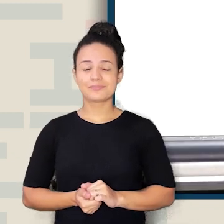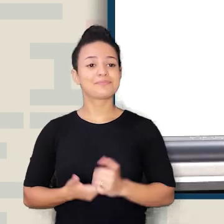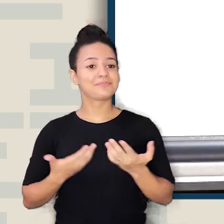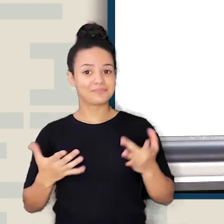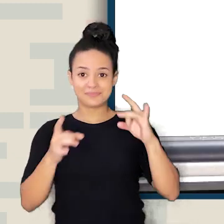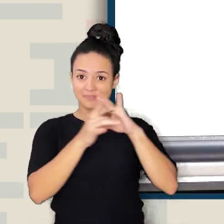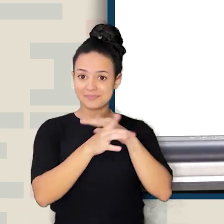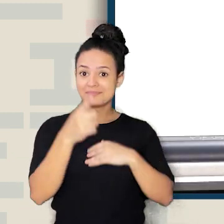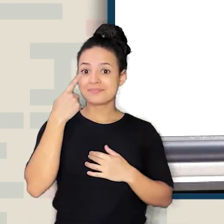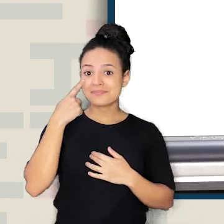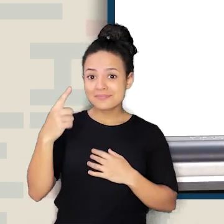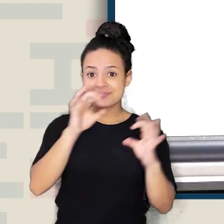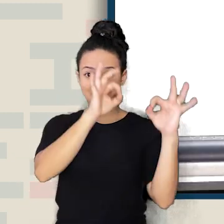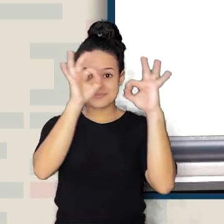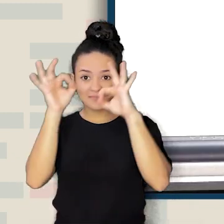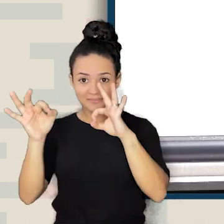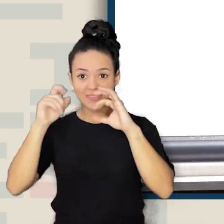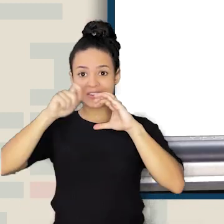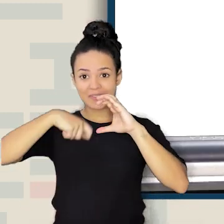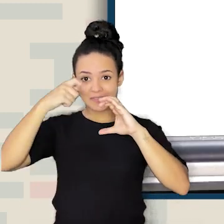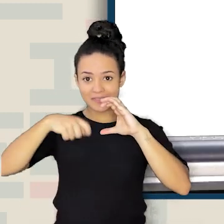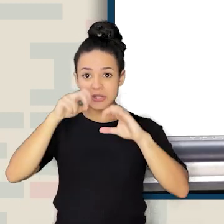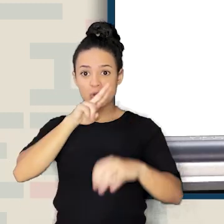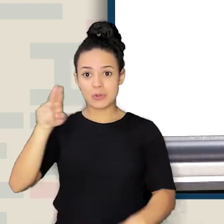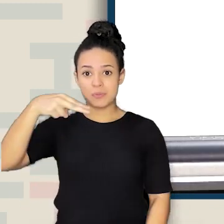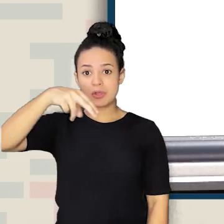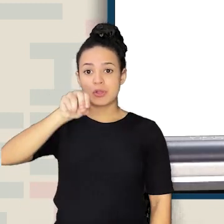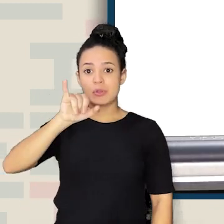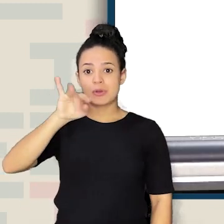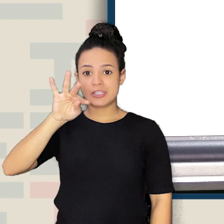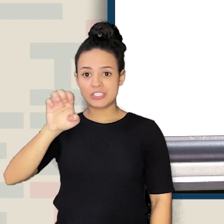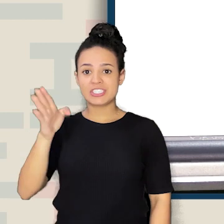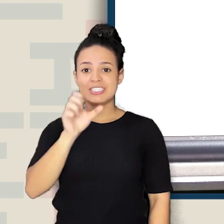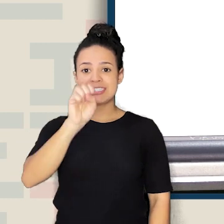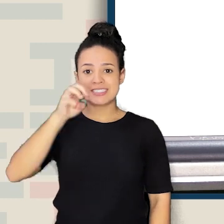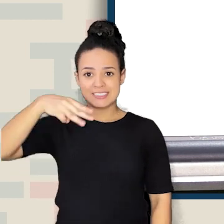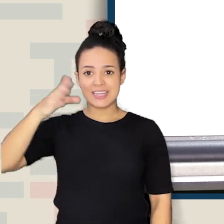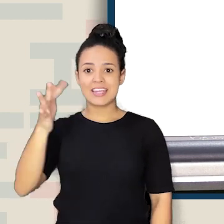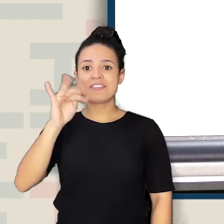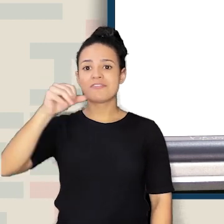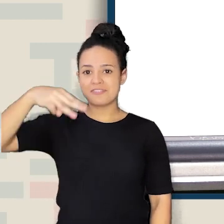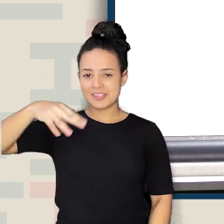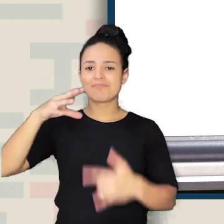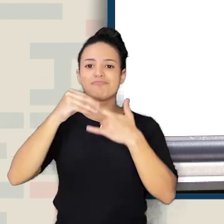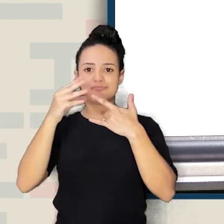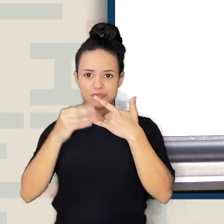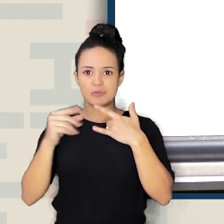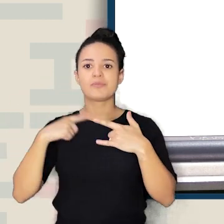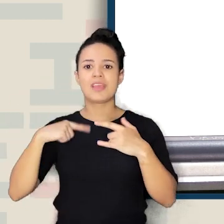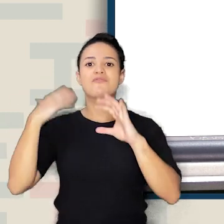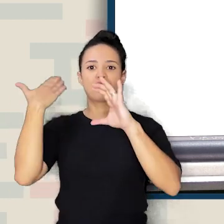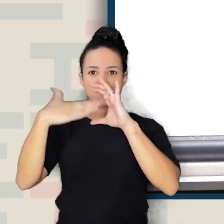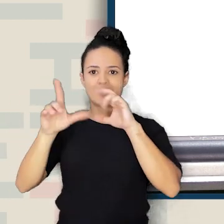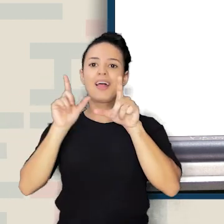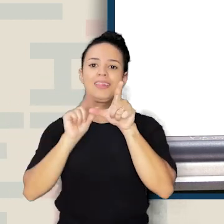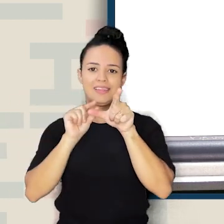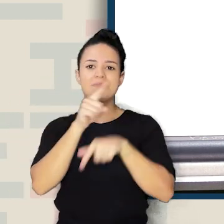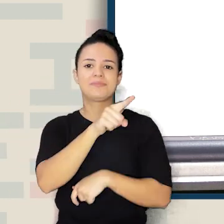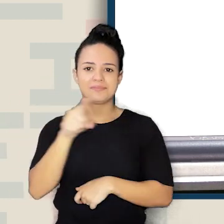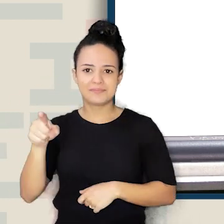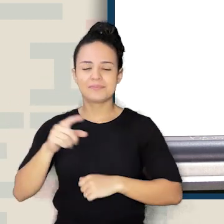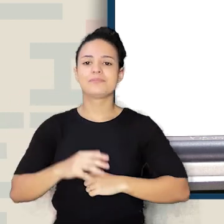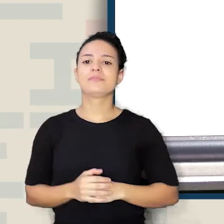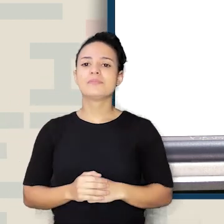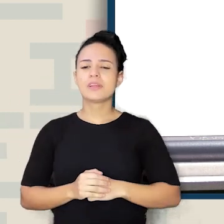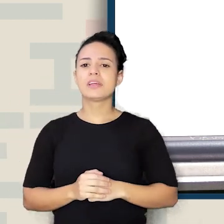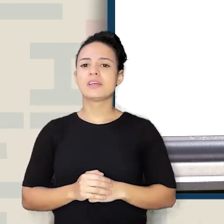Pronto, vocês acabaram de ver o documentário chamado Noite Sem Fim, tá? Ele está disponível no YouTube, eu vou compartilhar com vocês o link. Ele